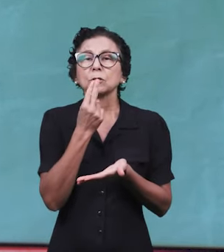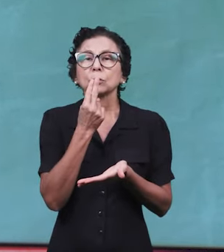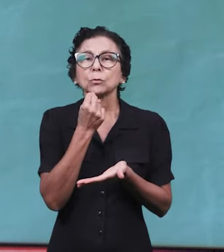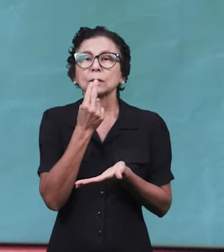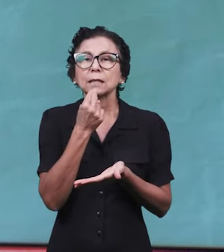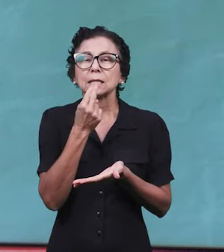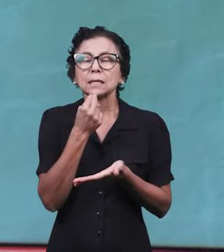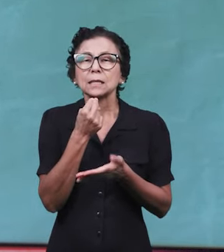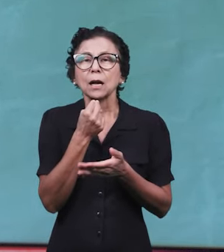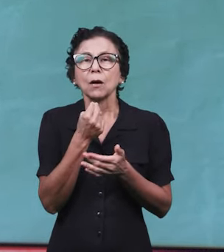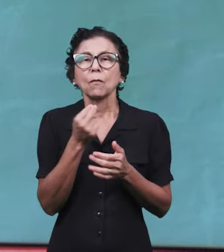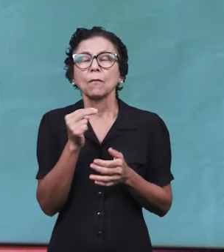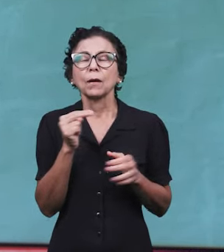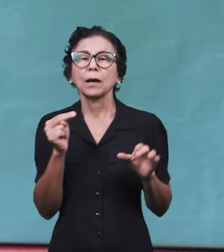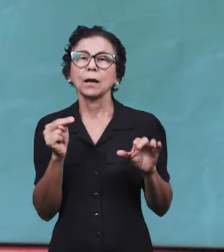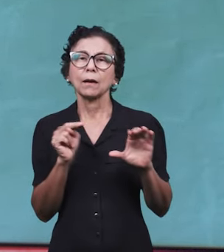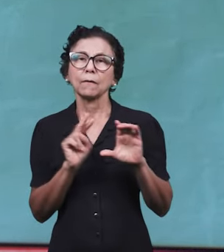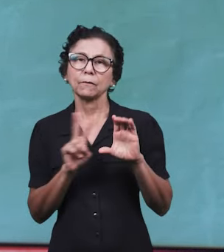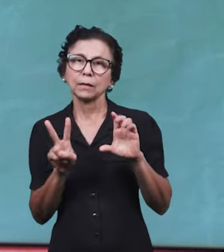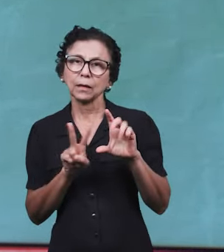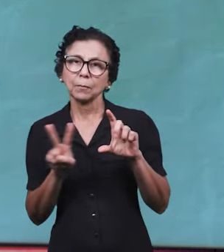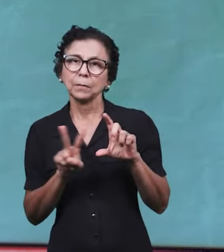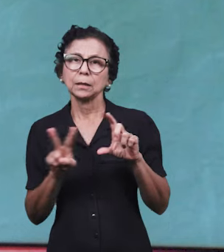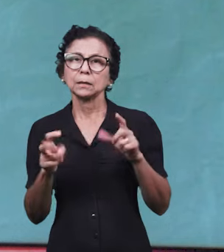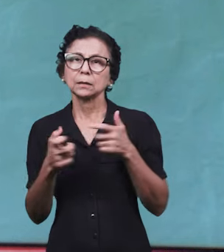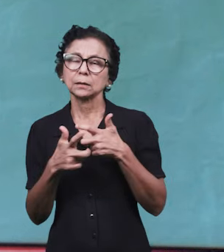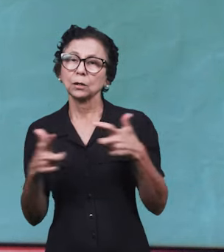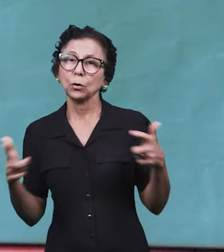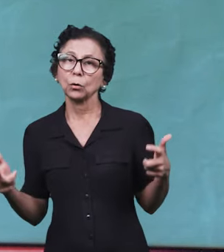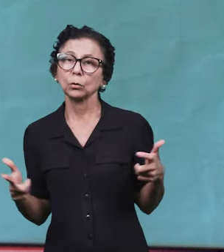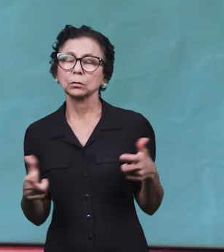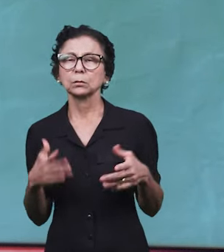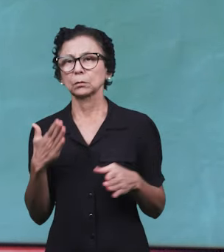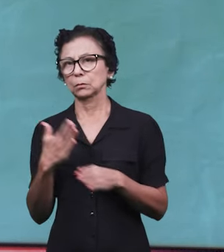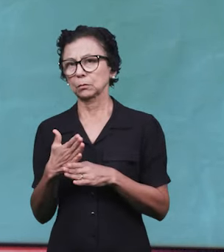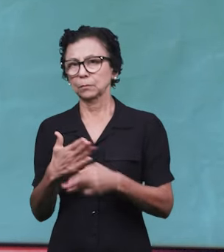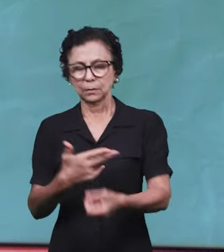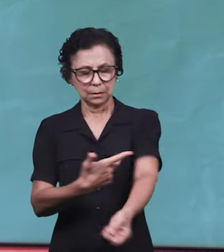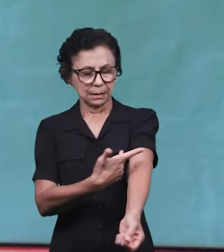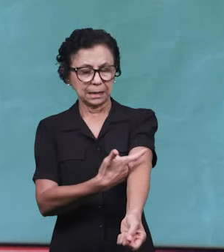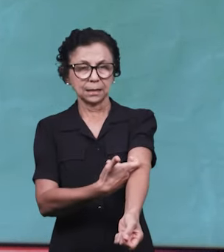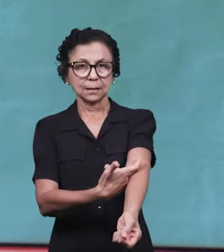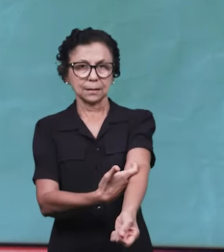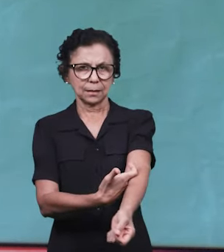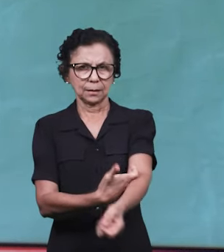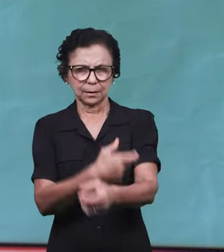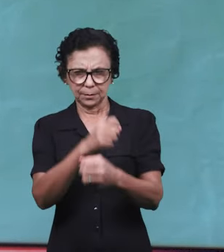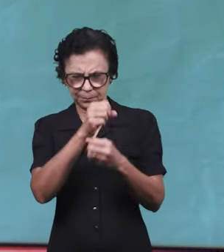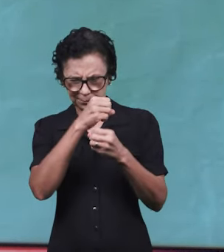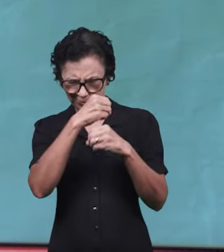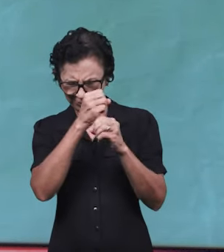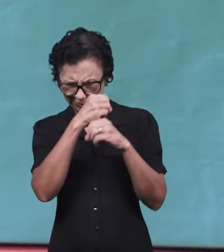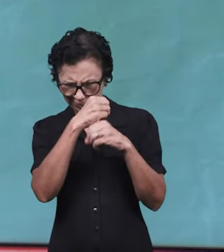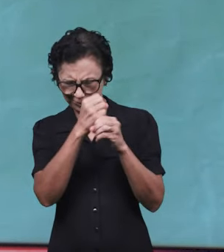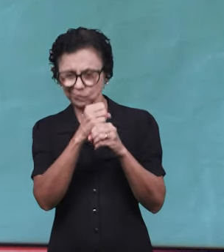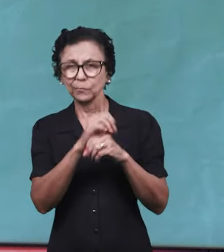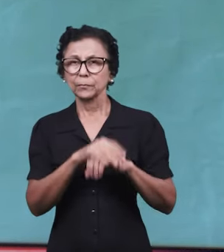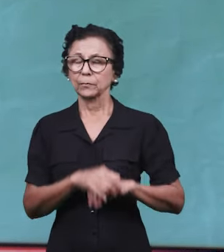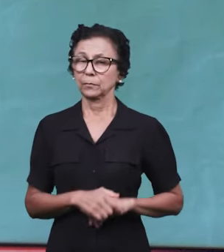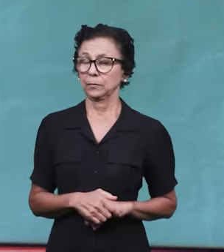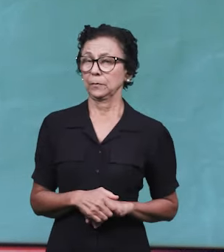celíaca normalmente começa com um exame de sangue para determinar se o corpo trata o glúten como um